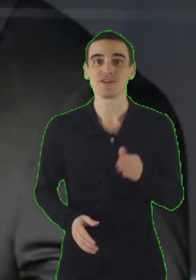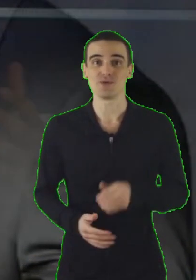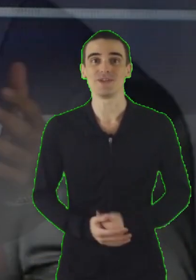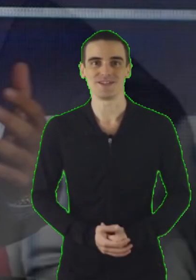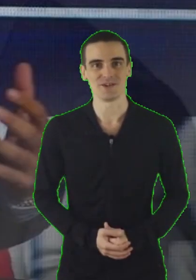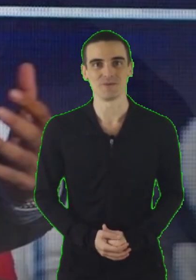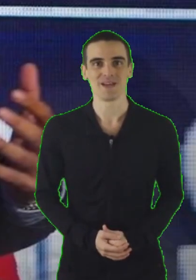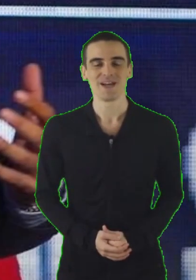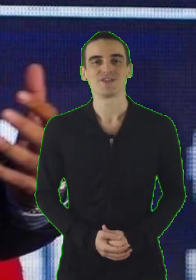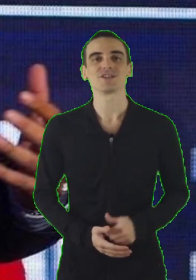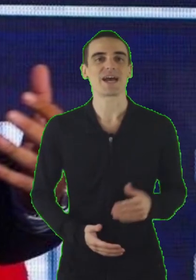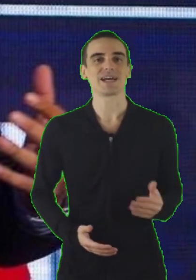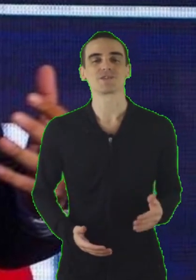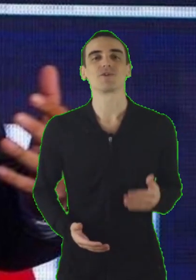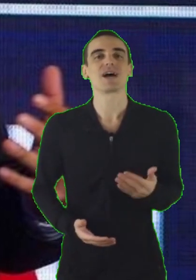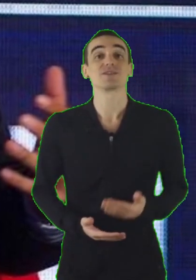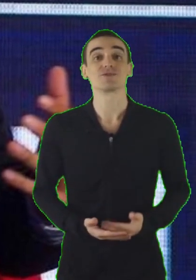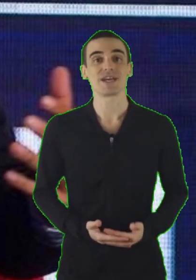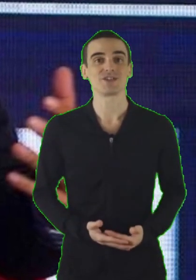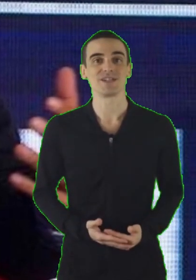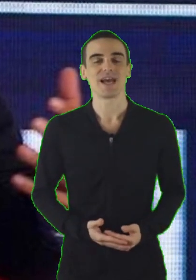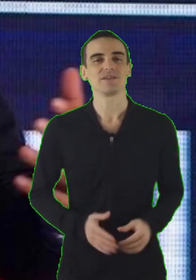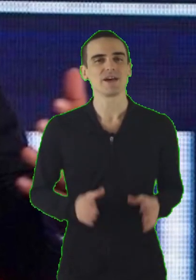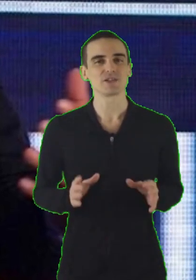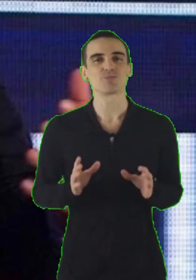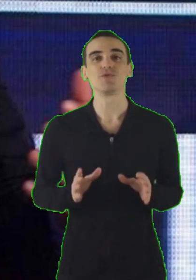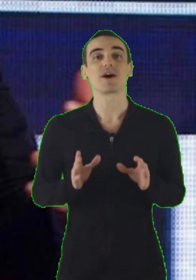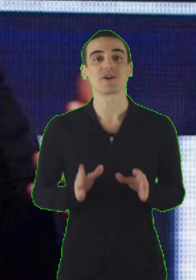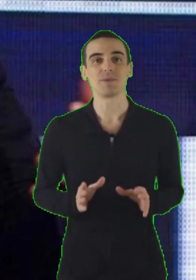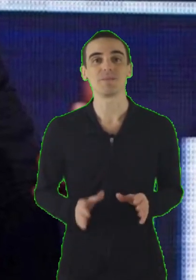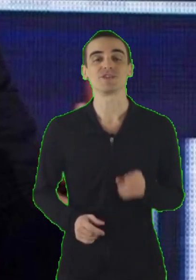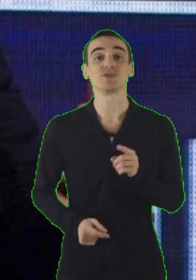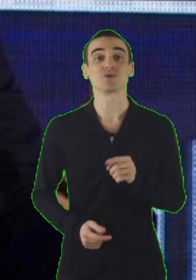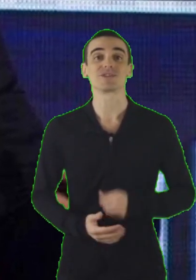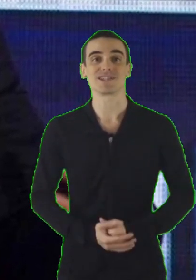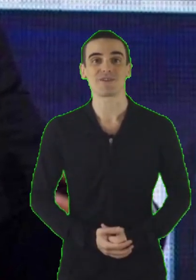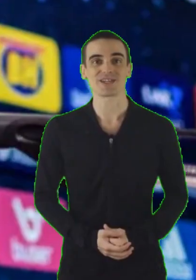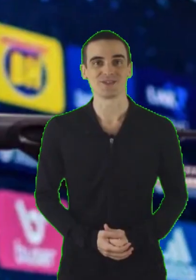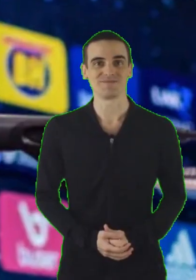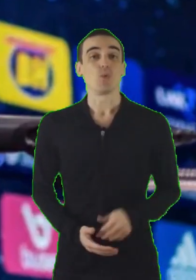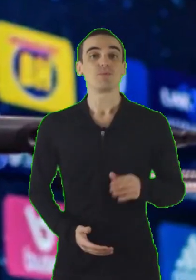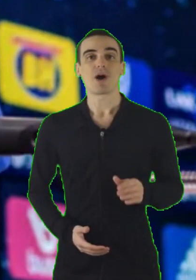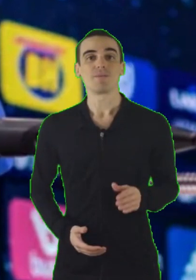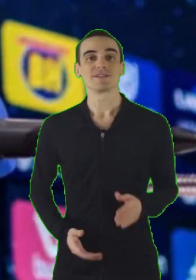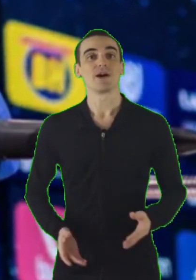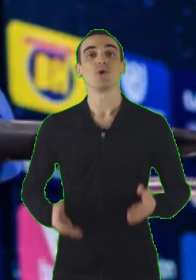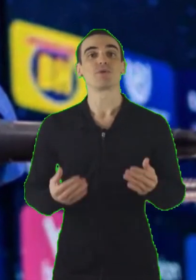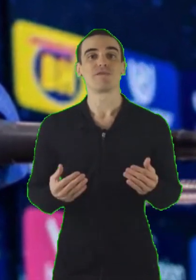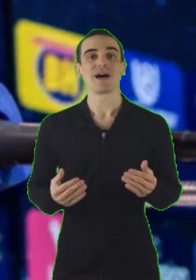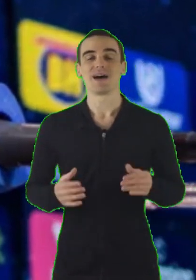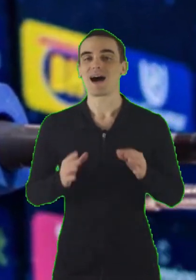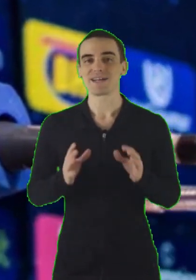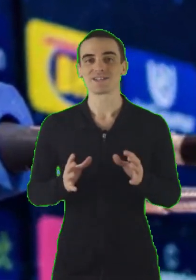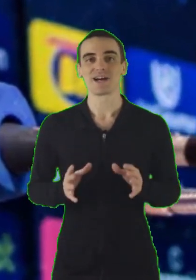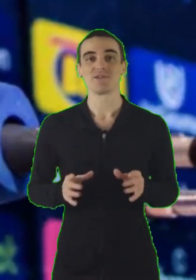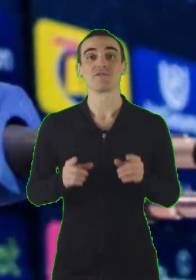pois a temporada seria muito difícil, dizia. O cabuloso está bem próximo de anunciar nas próximas horas um atacante que Ronaldo já vinha